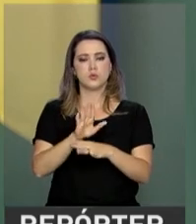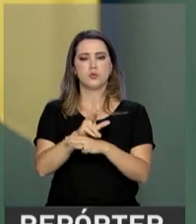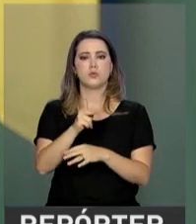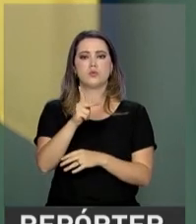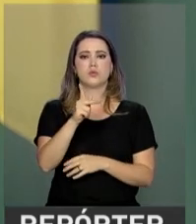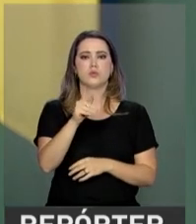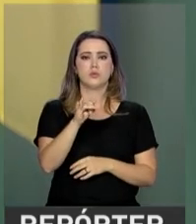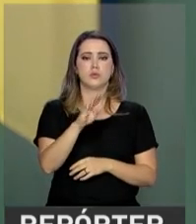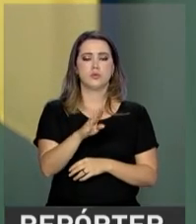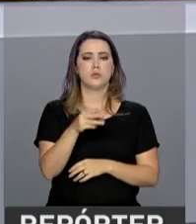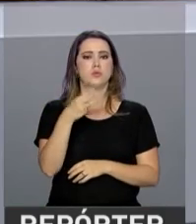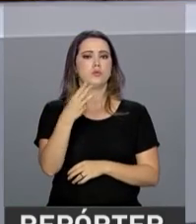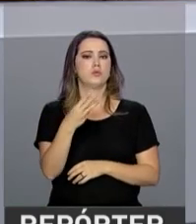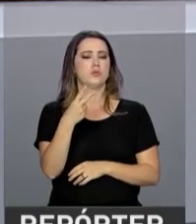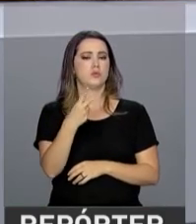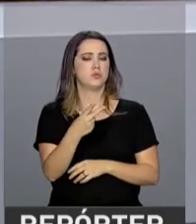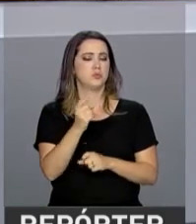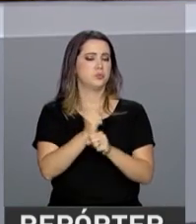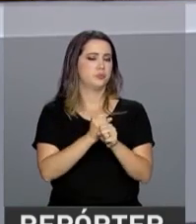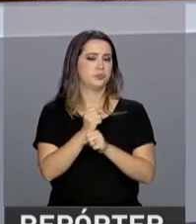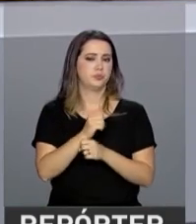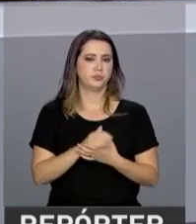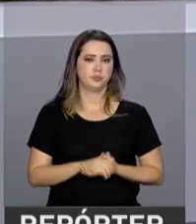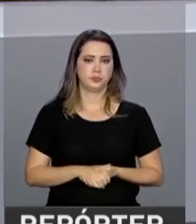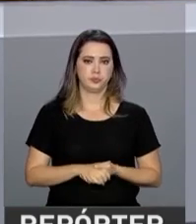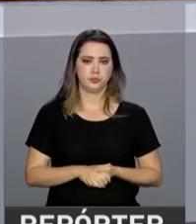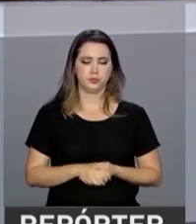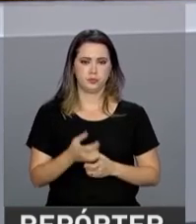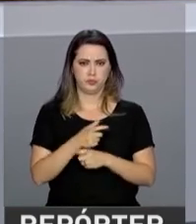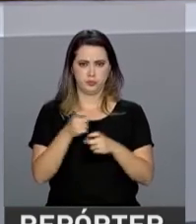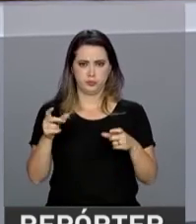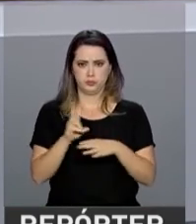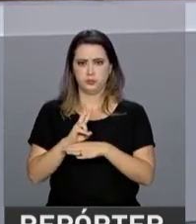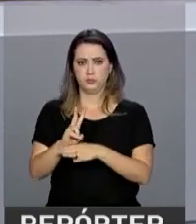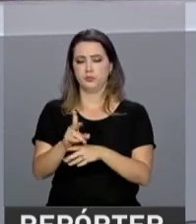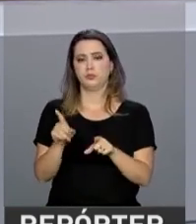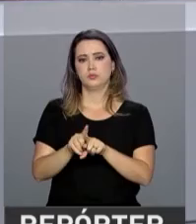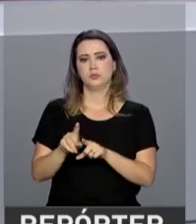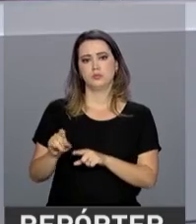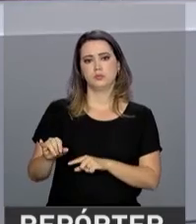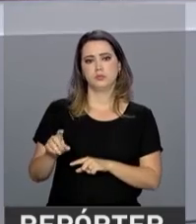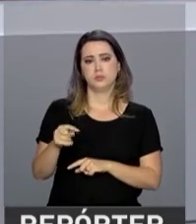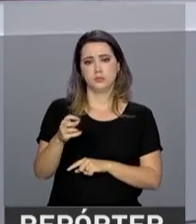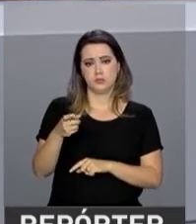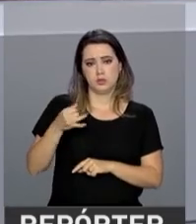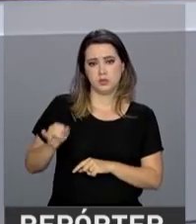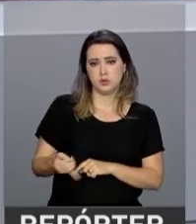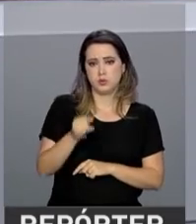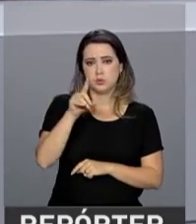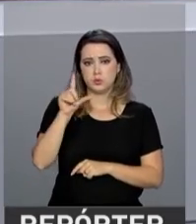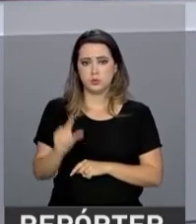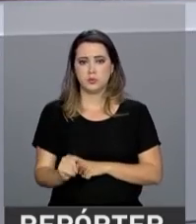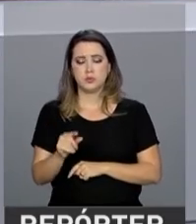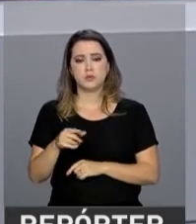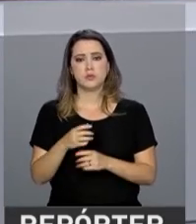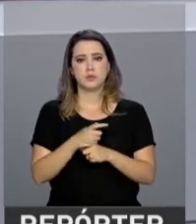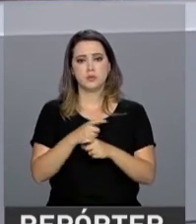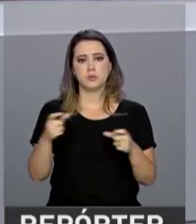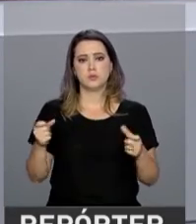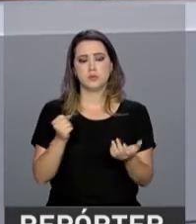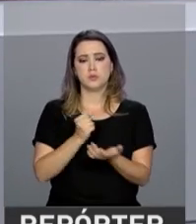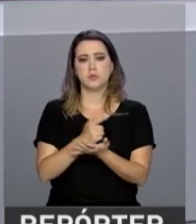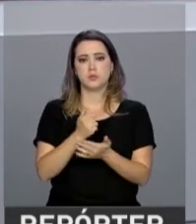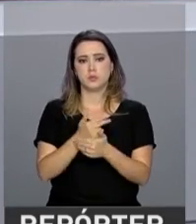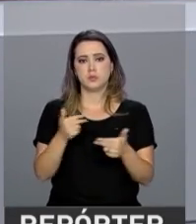destes 23 anos além da ampliação do crédito e da dos juros ainda mais baixos da ampliação da